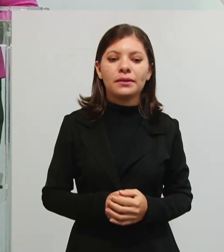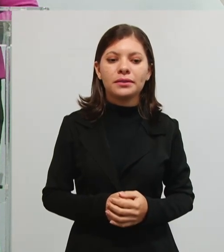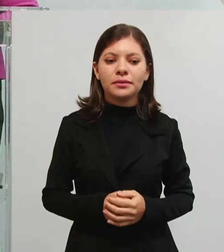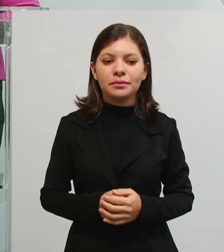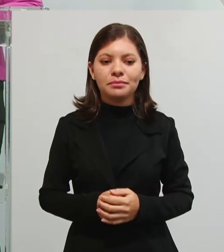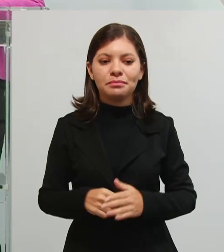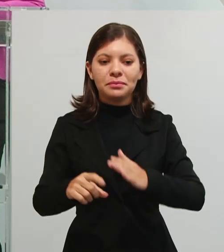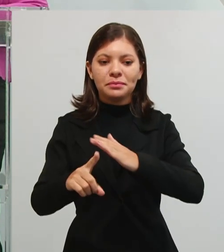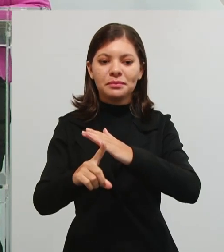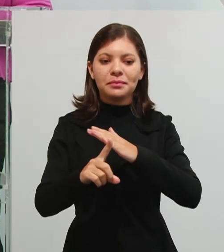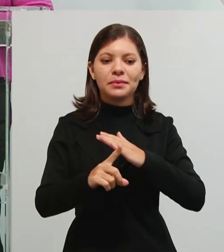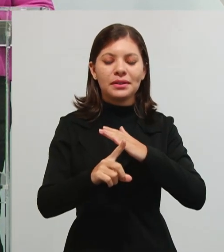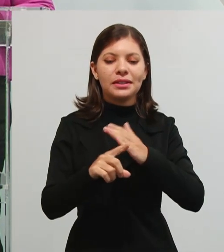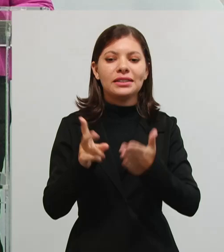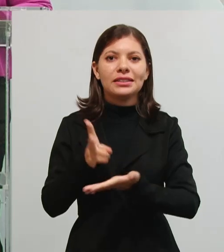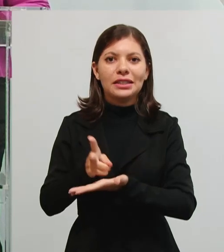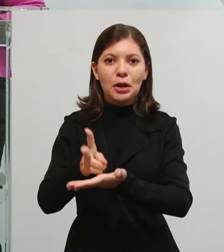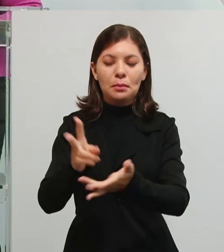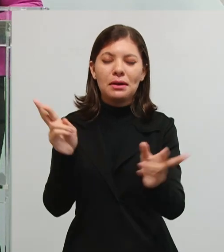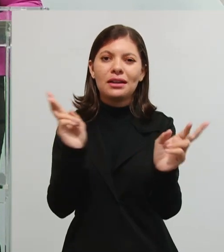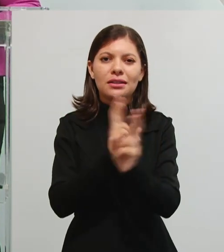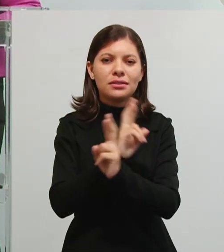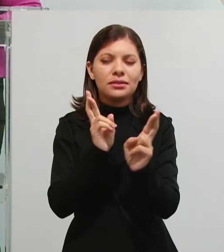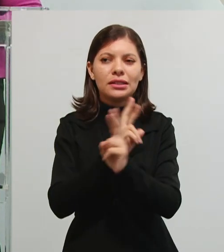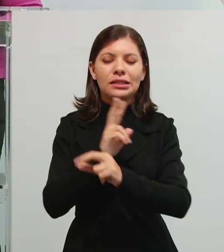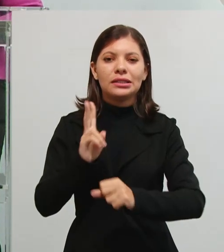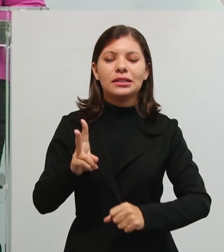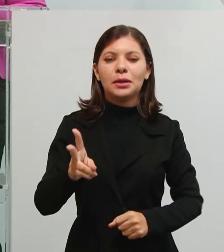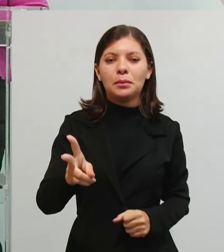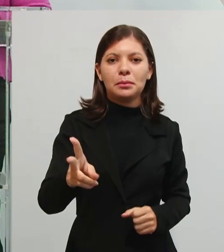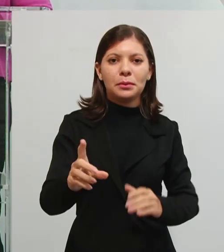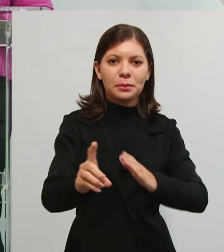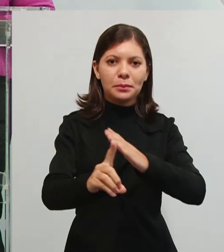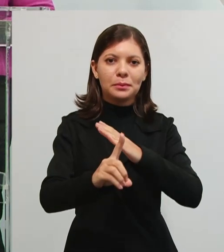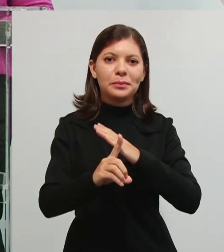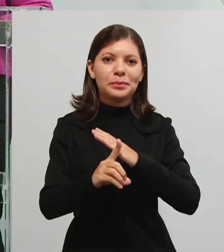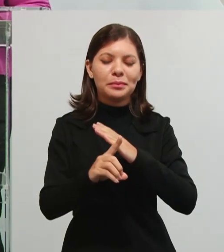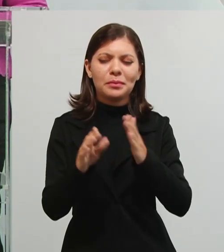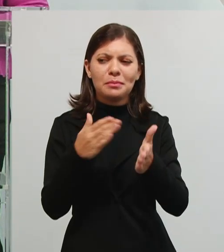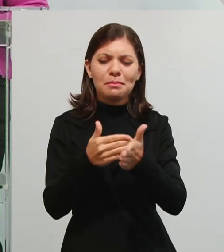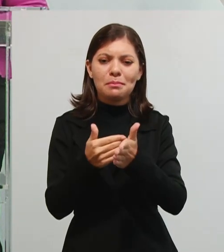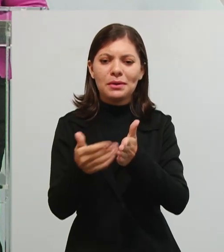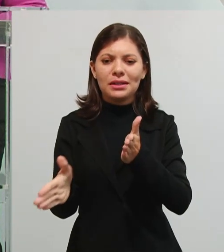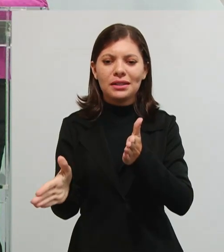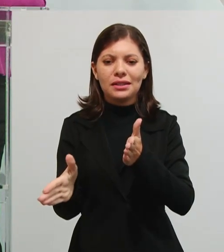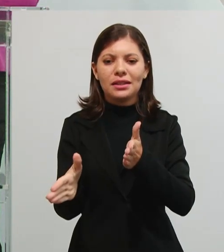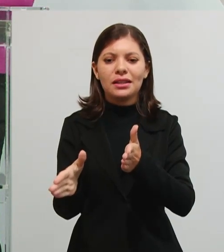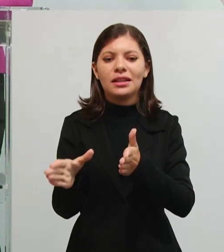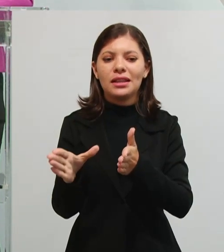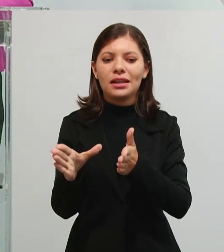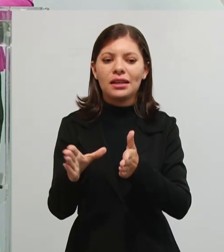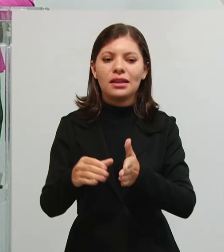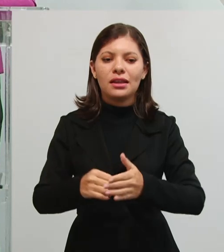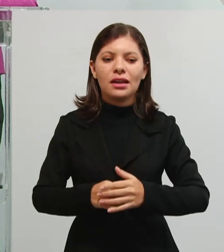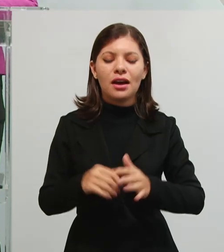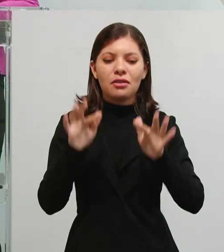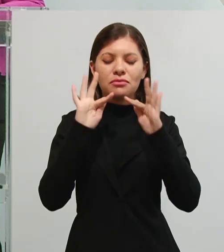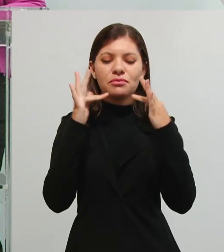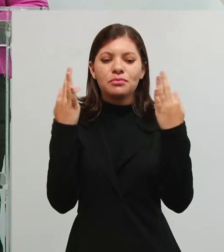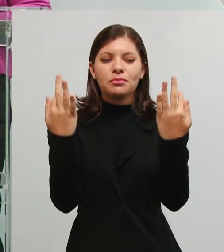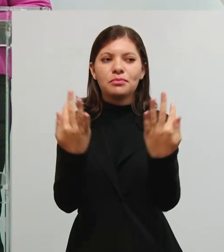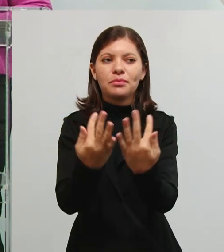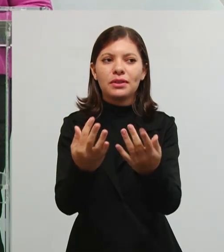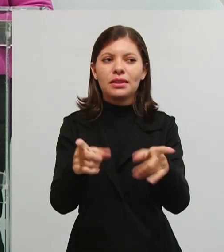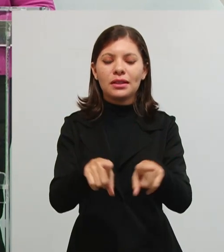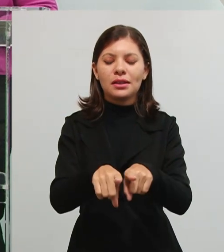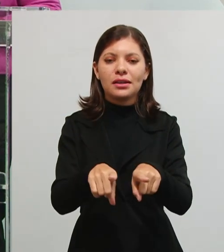daquele cliente, manter uma relação contínua com aquele cliente, para não perder aquele cliente nem a sua família. E